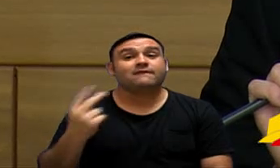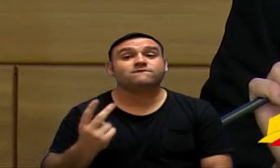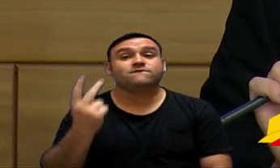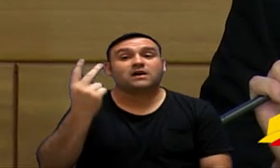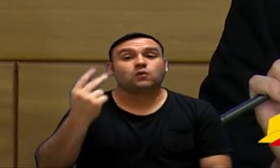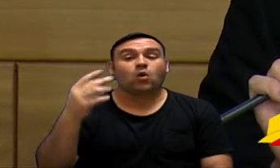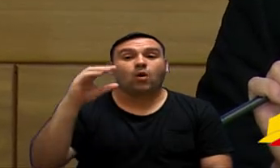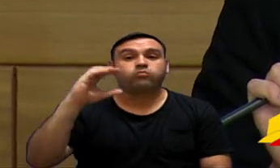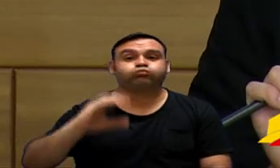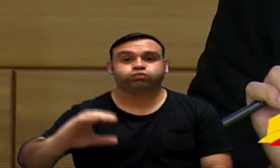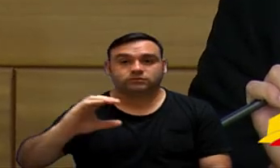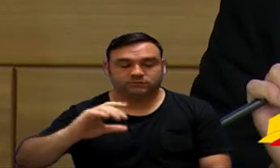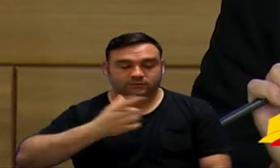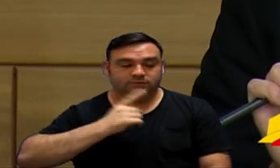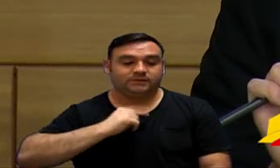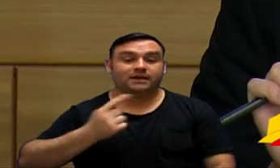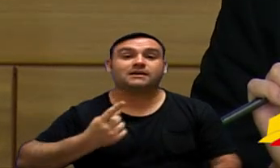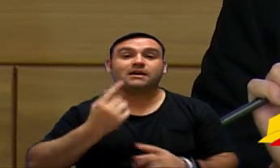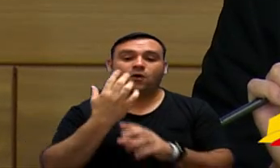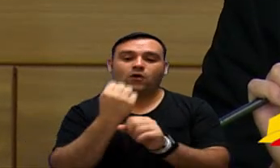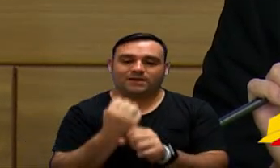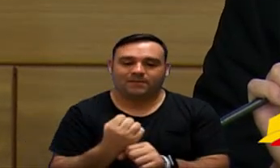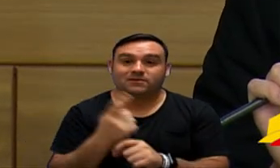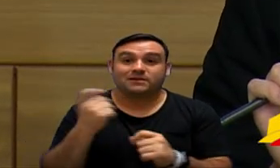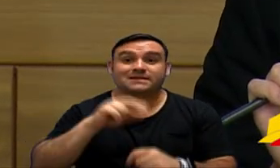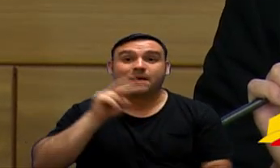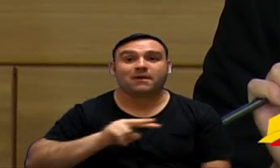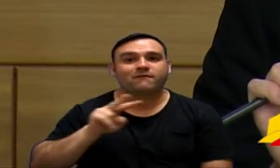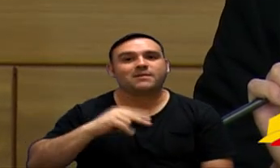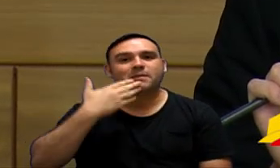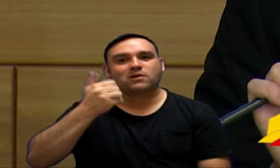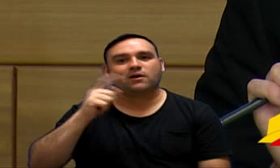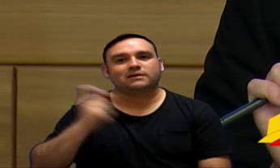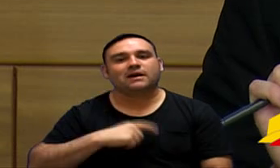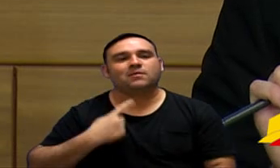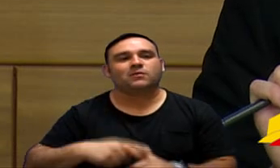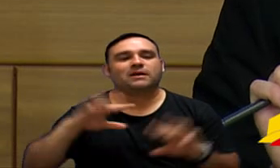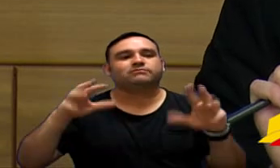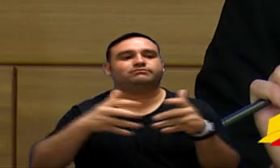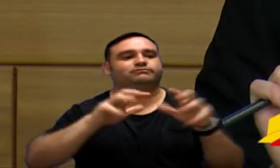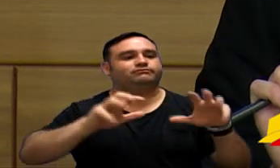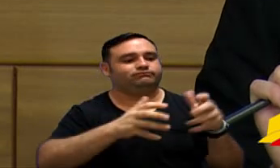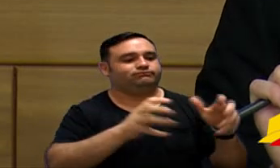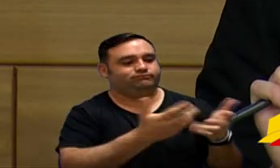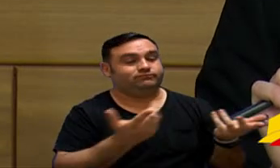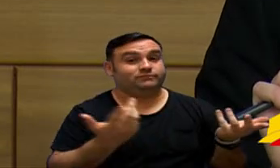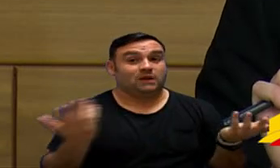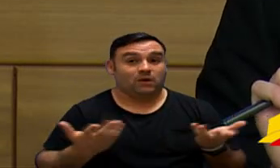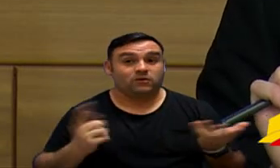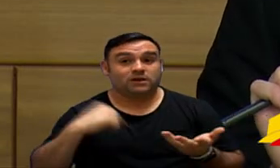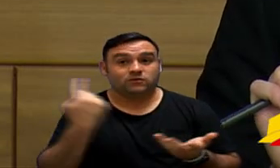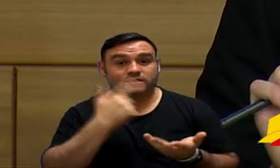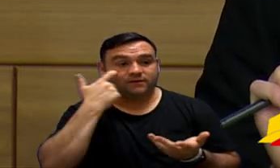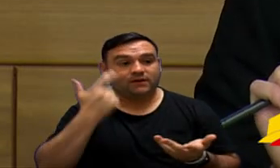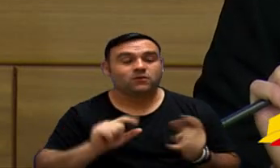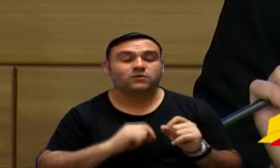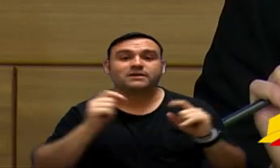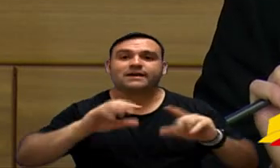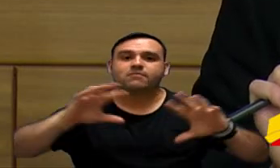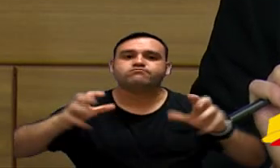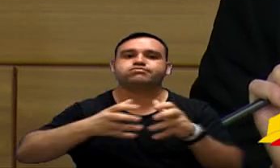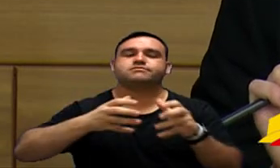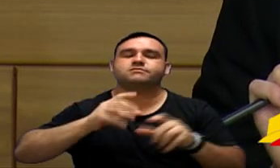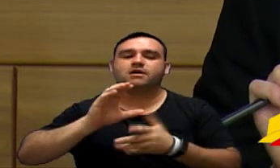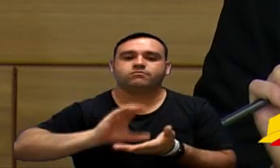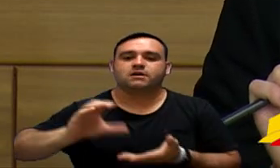valores brutos. No orçamento, a gente vai conseguir ver isso de uma forma melhor por categoria. Então, aqui, o que a gente consegue ver é o valor bruto, que